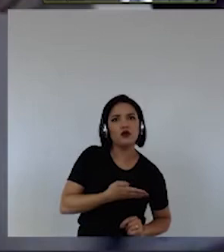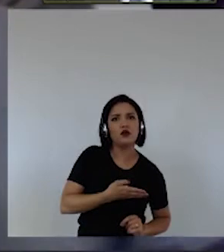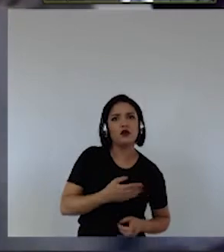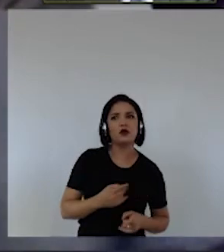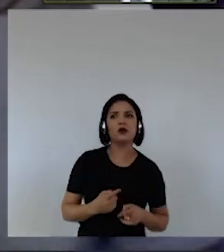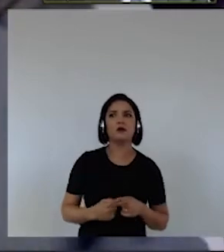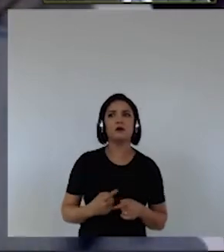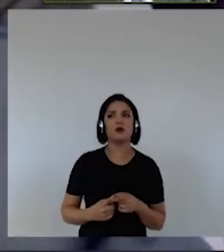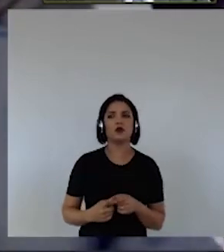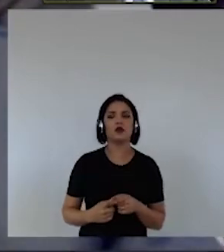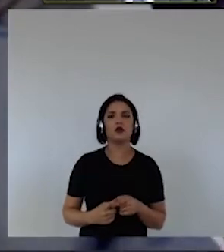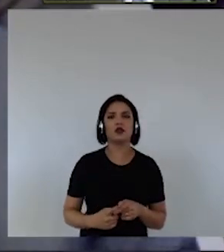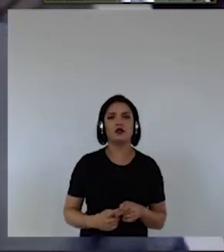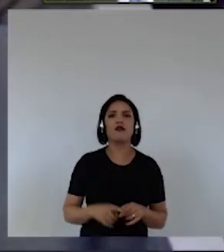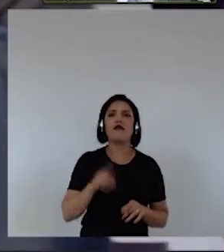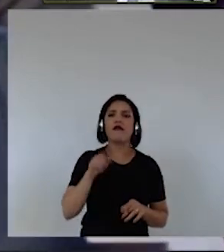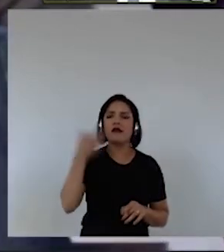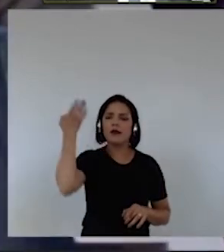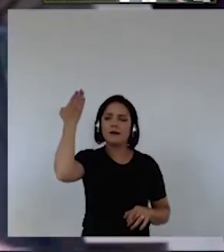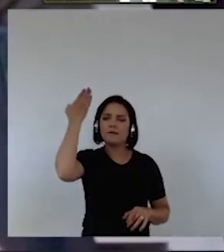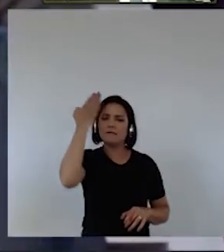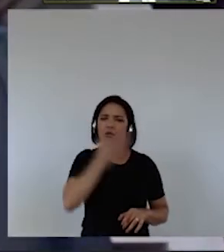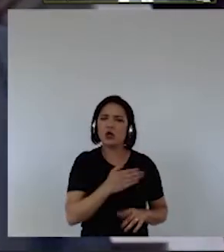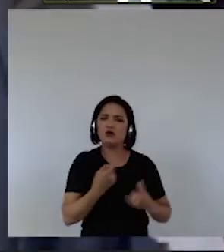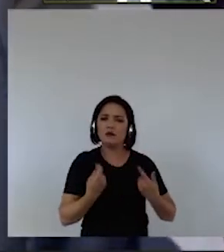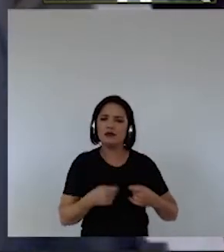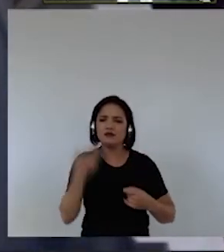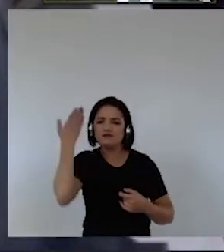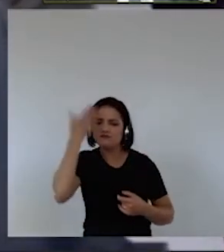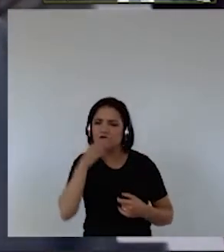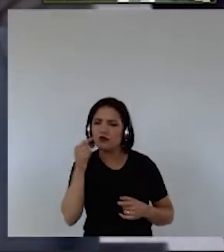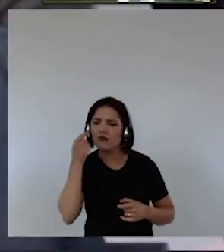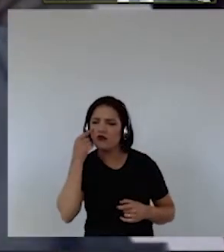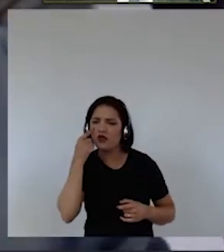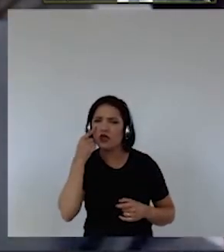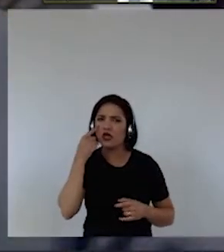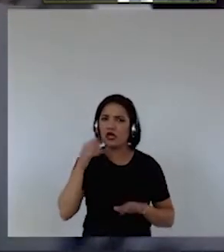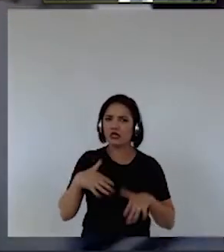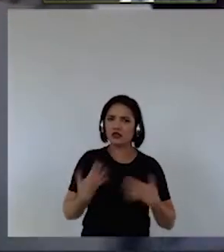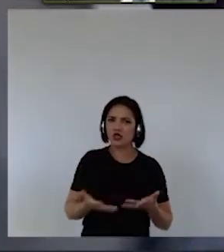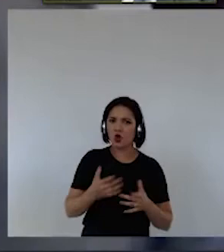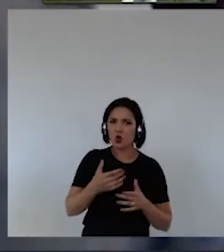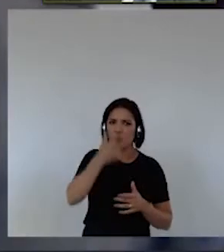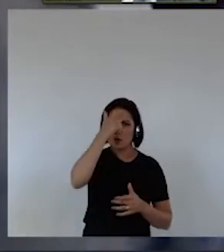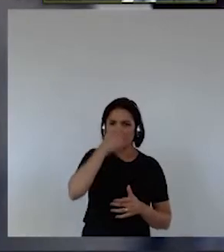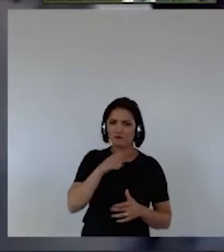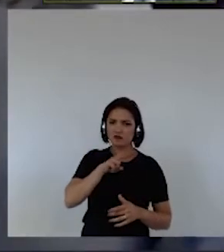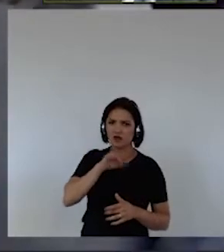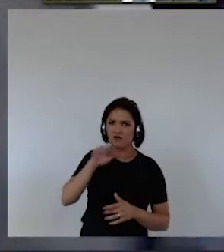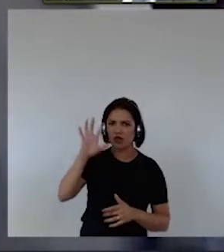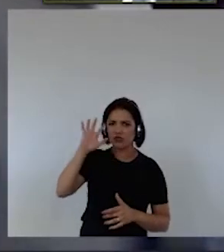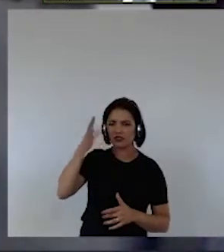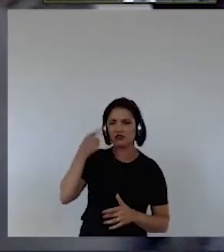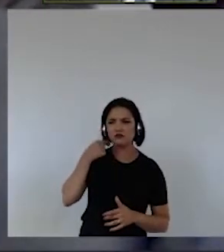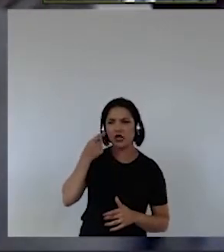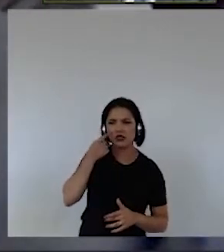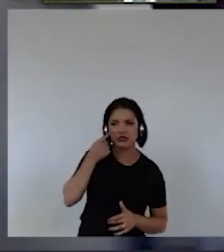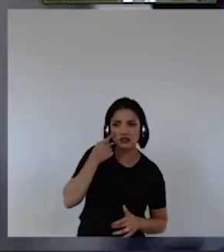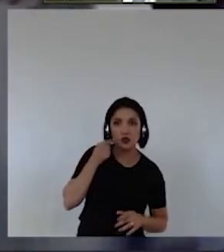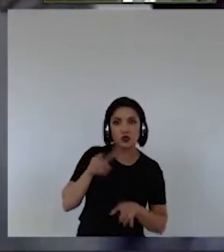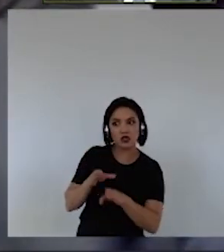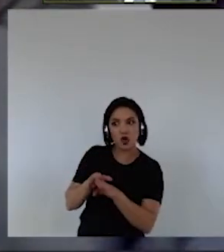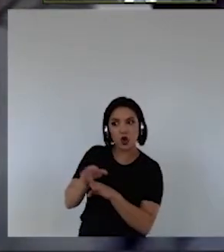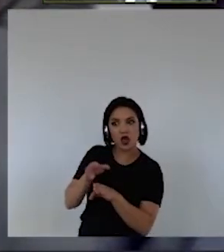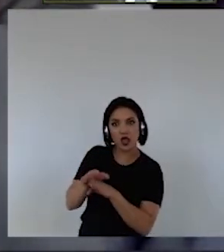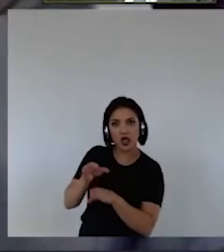uma alfaiataria, né? que o árbitro está prestando atenção. Então, é muito importante você orientar o seu